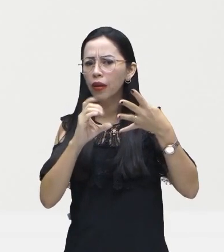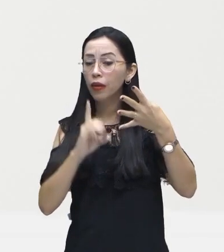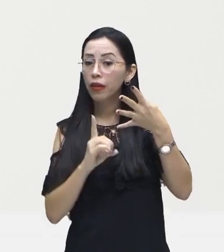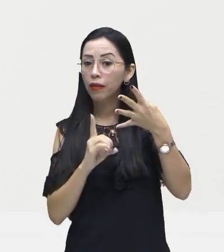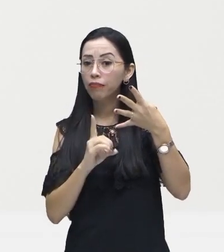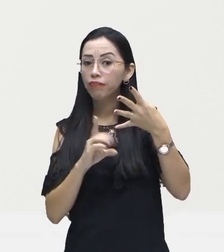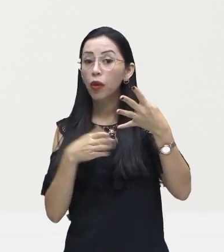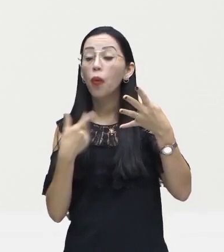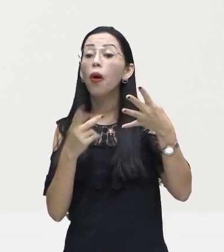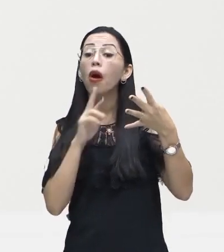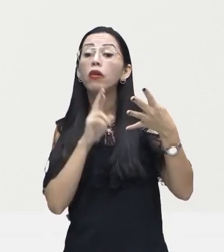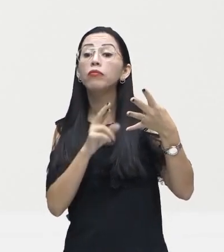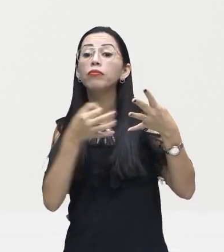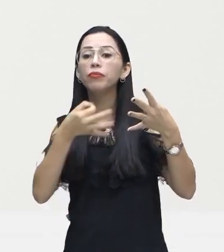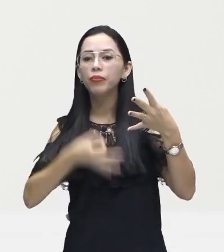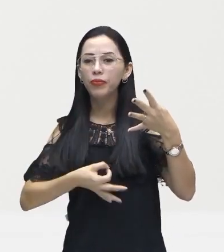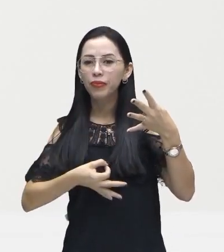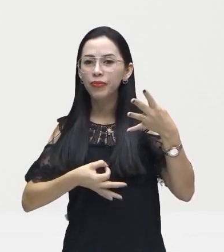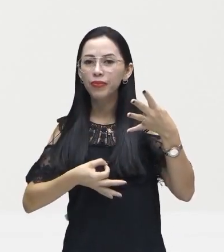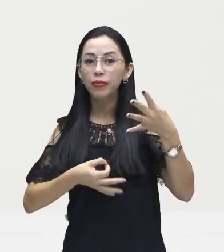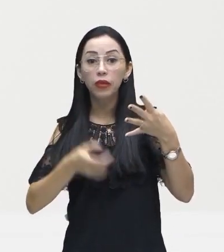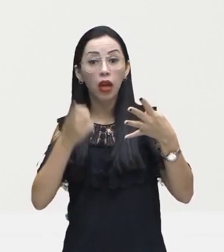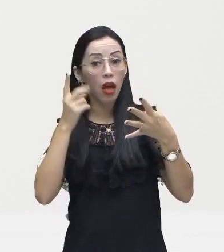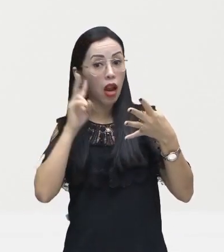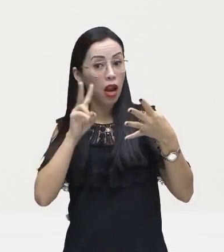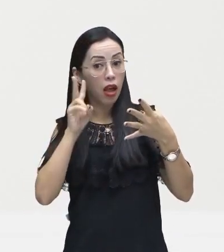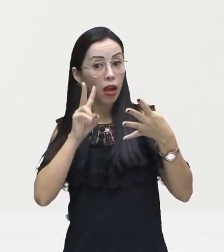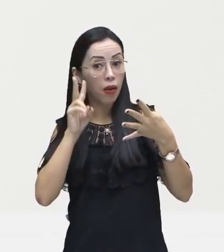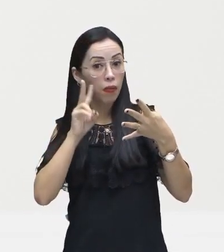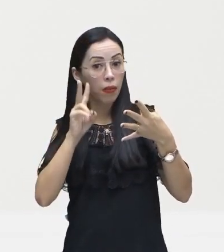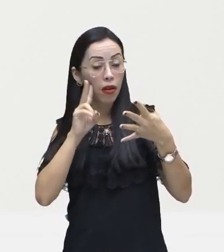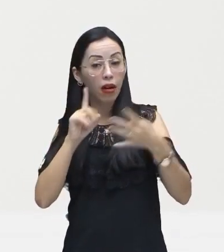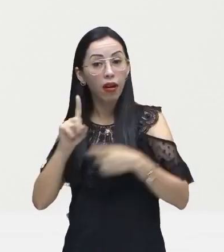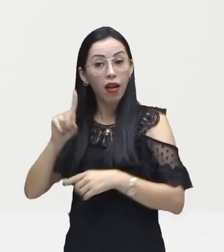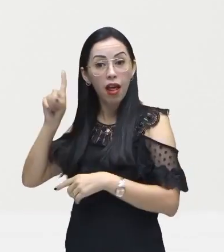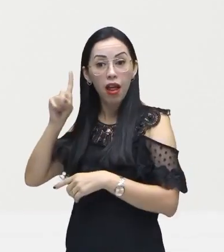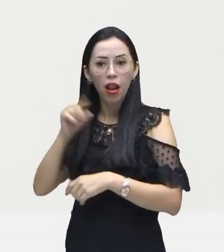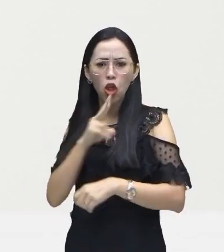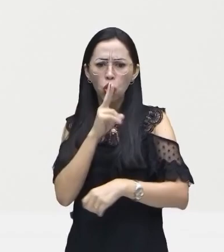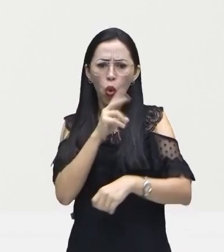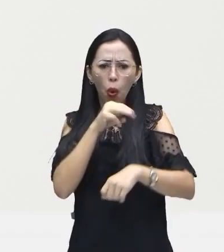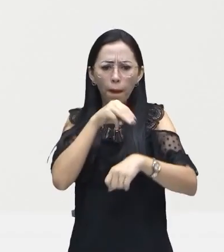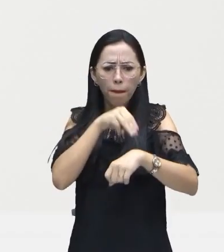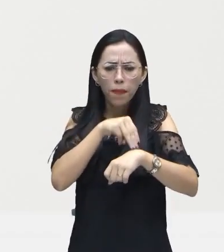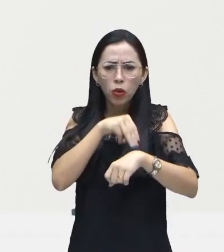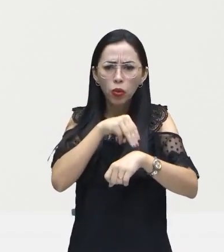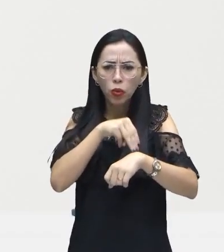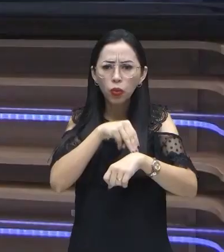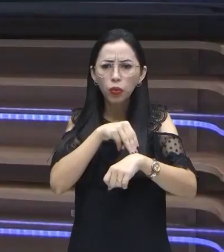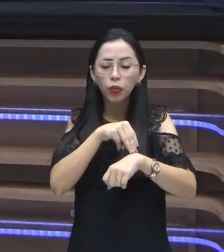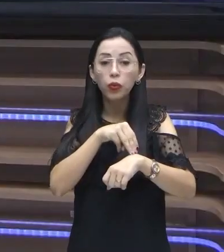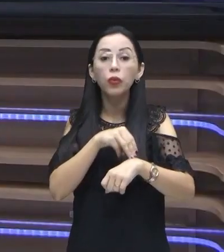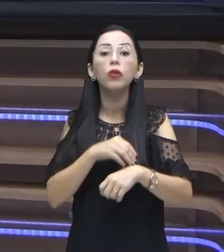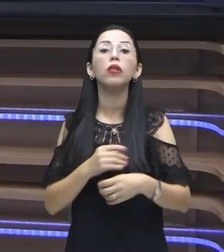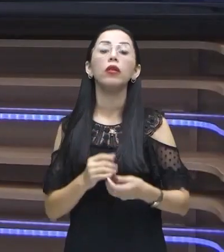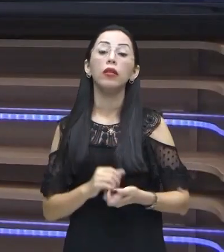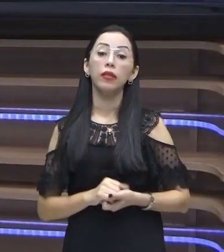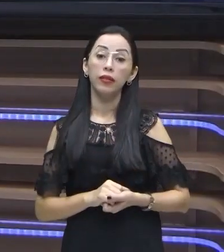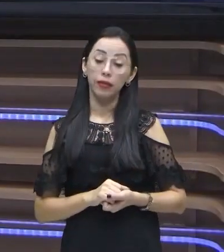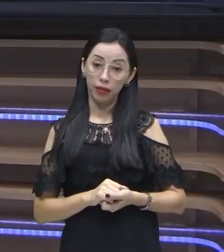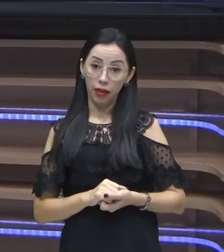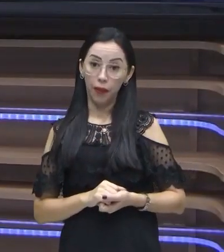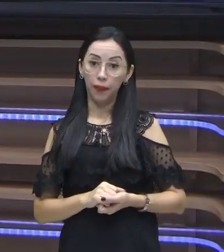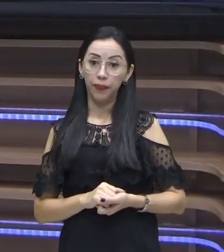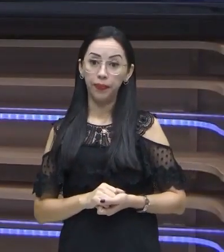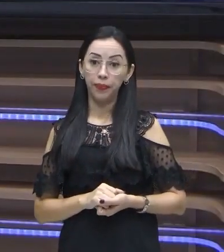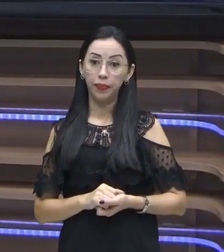160 segundos. Lembrando que o nosso tempo é de quanto? 2 minutos. Aqui comigo. Nesse problema, nós vamos